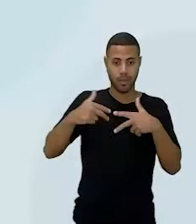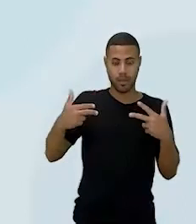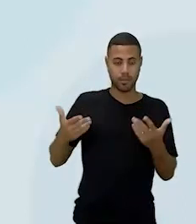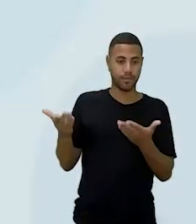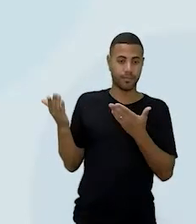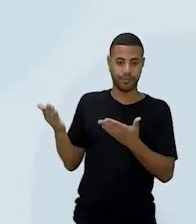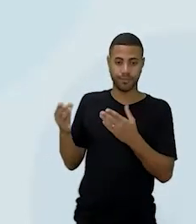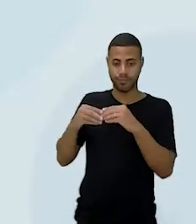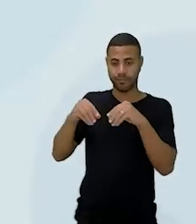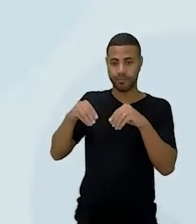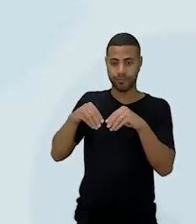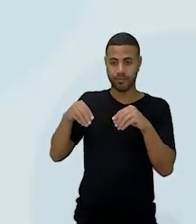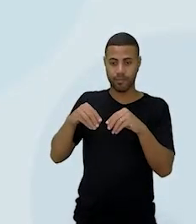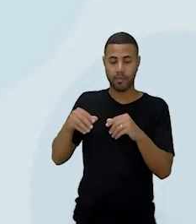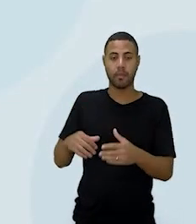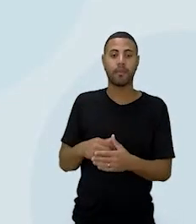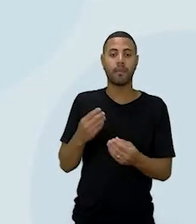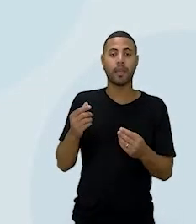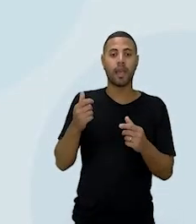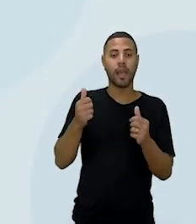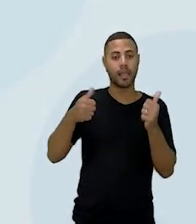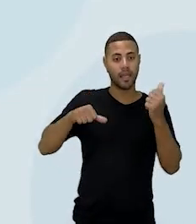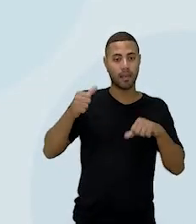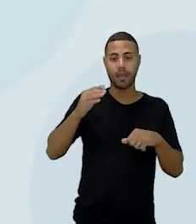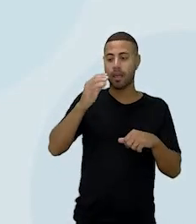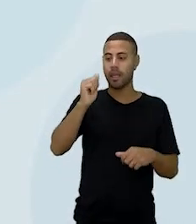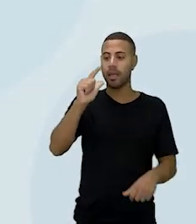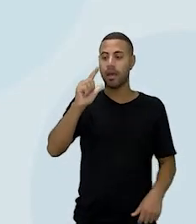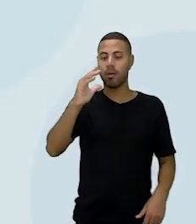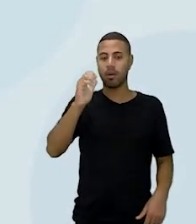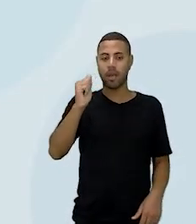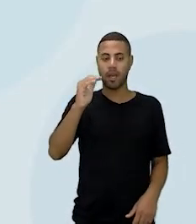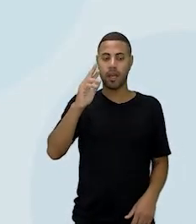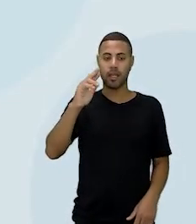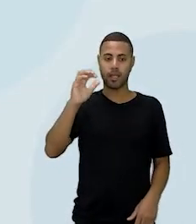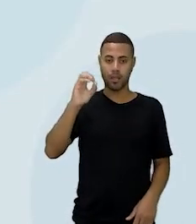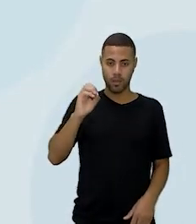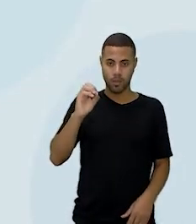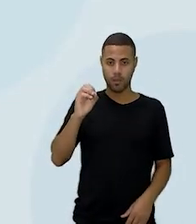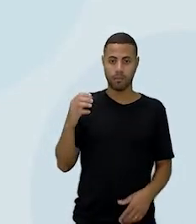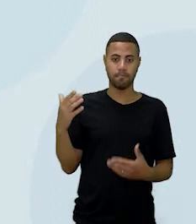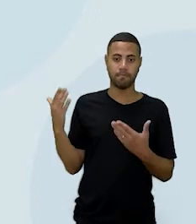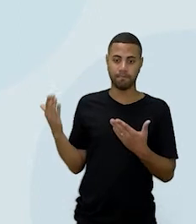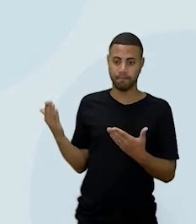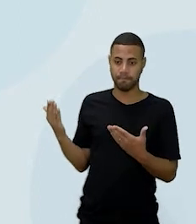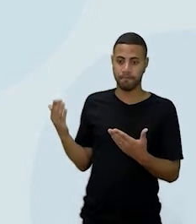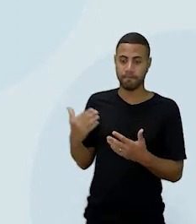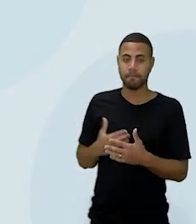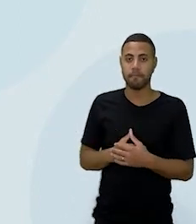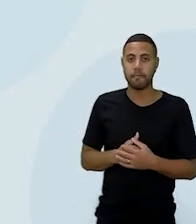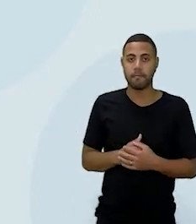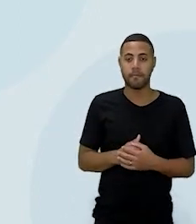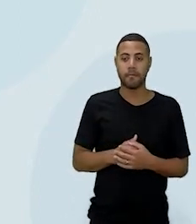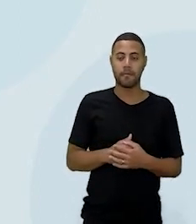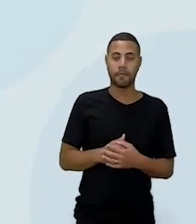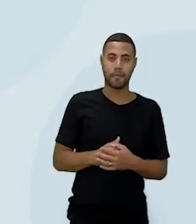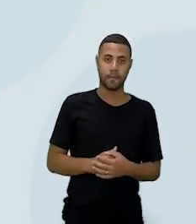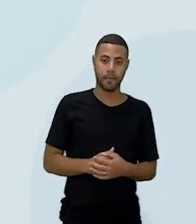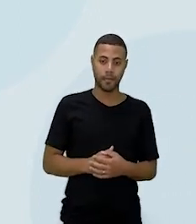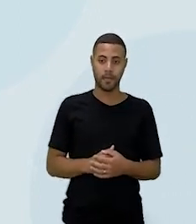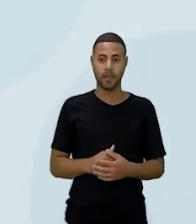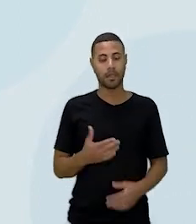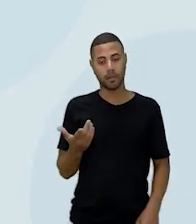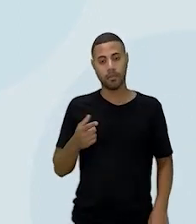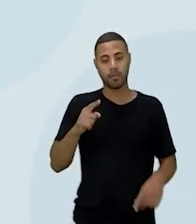Então, o nome químico, o calcário é o nome químico, o óxido de cálcio, o nome químico da cal, que é